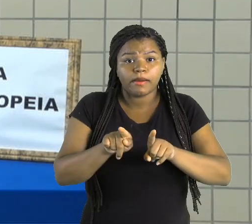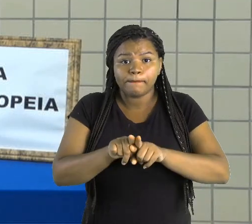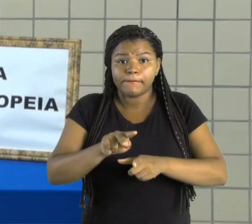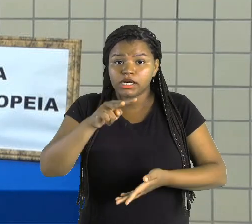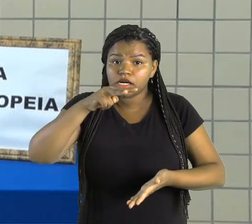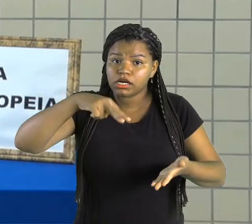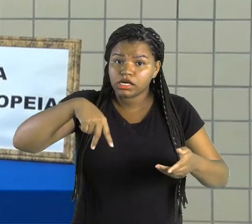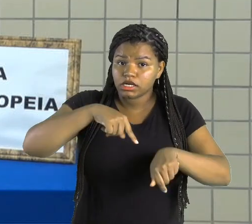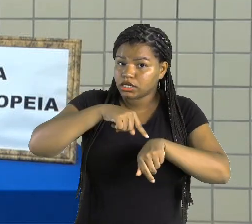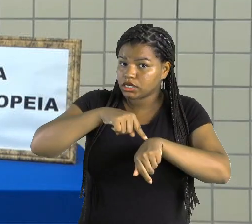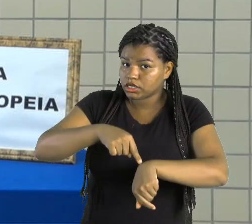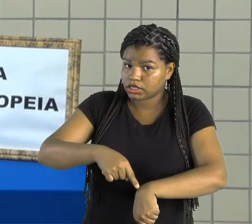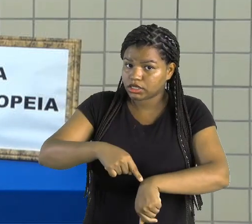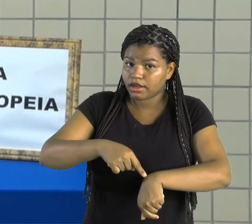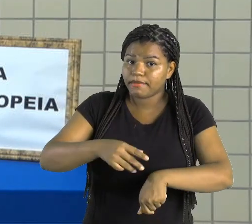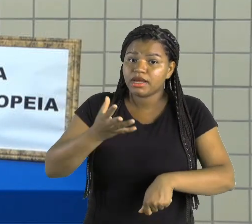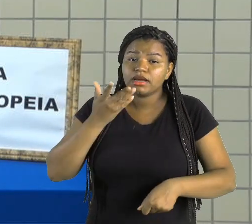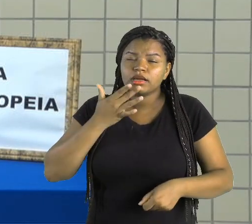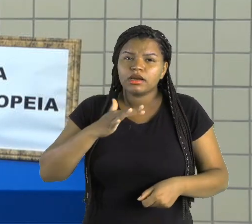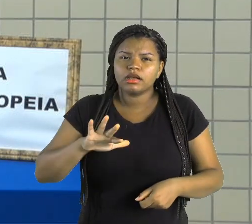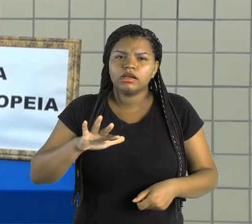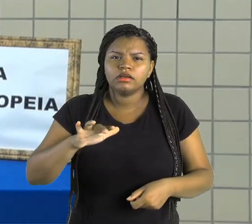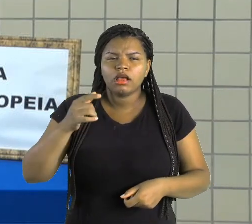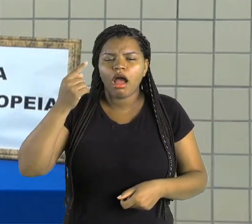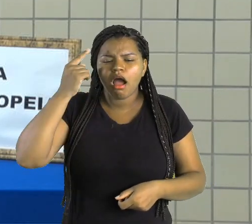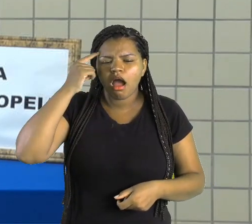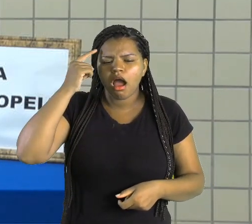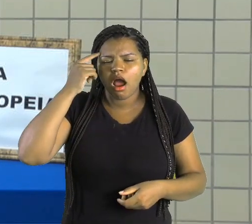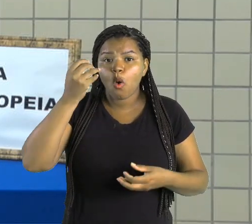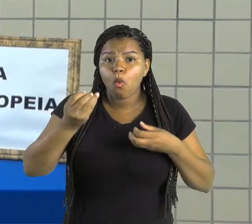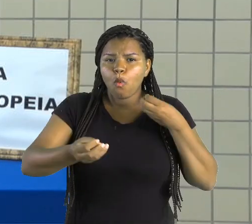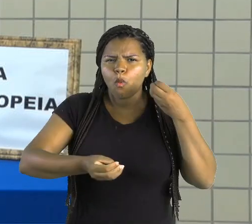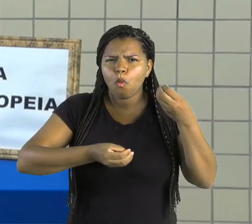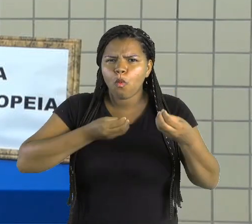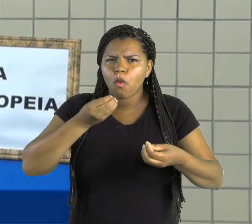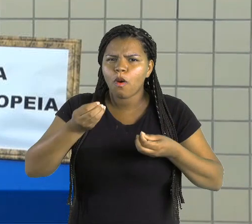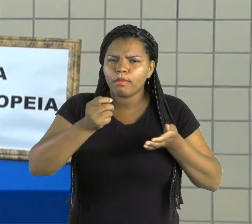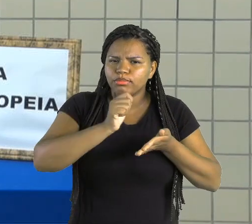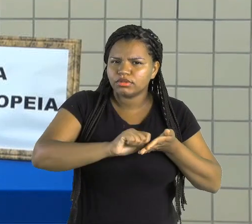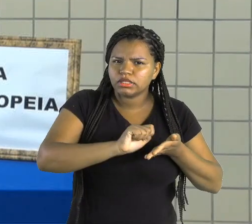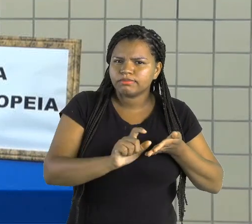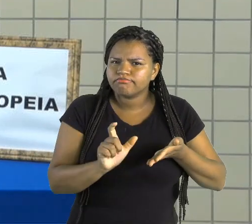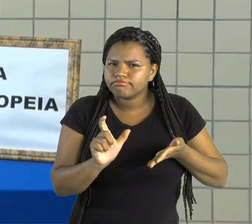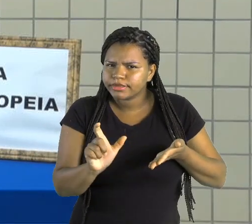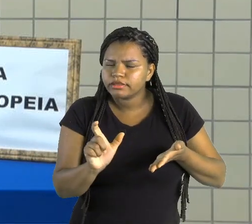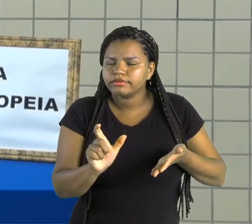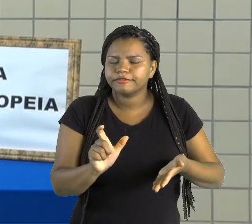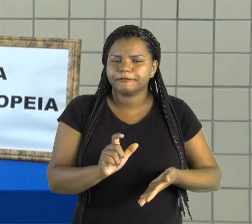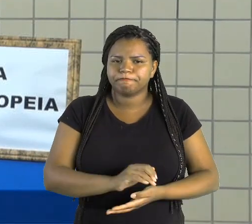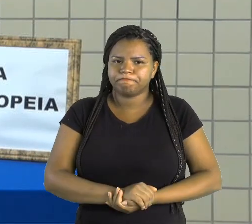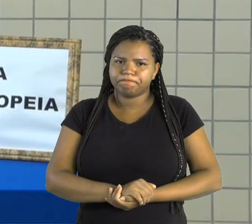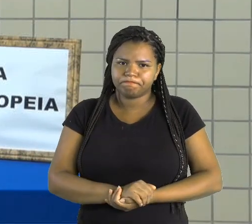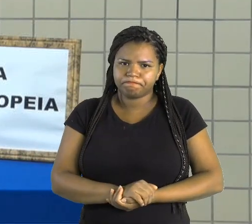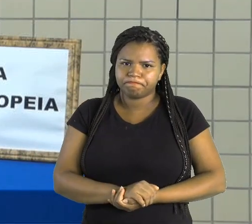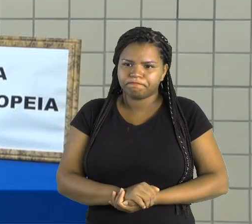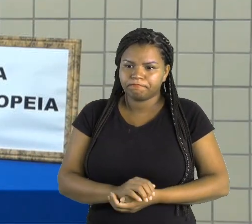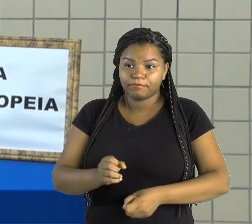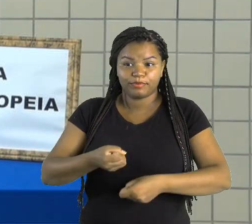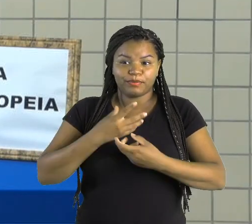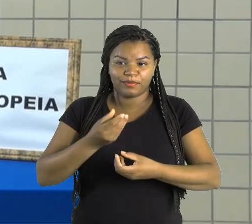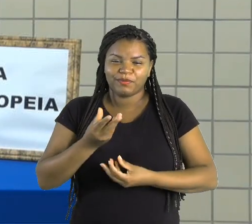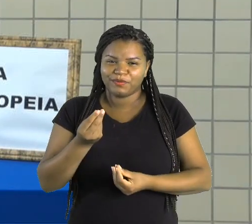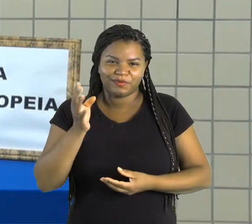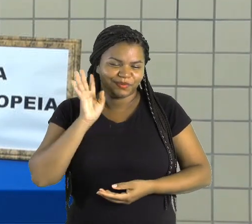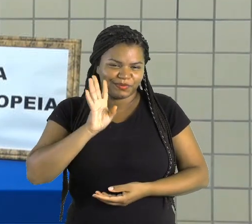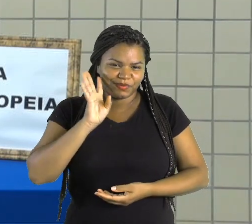ler, para a criança ter a noção de como é a escrita daquela palavra. Olha só, esse poema é muito legal